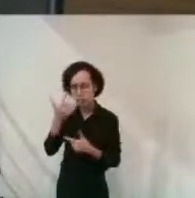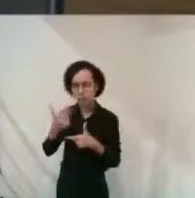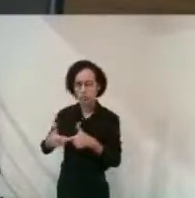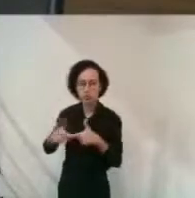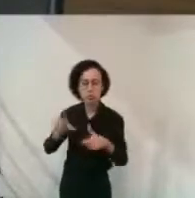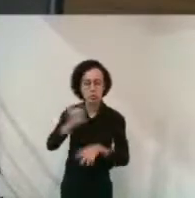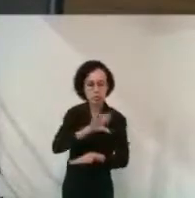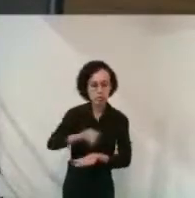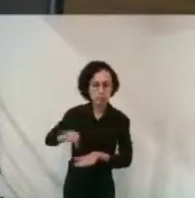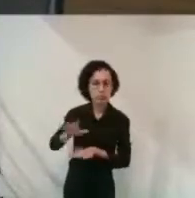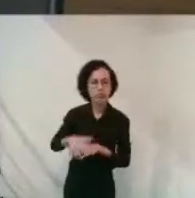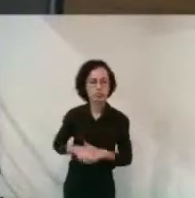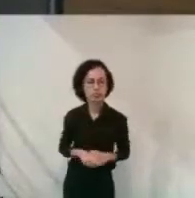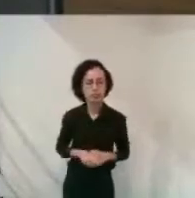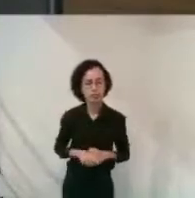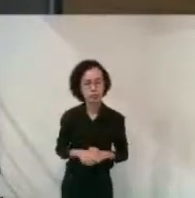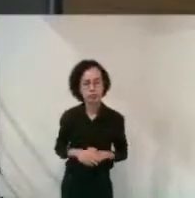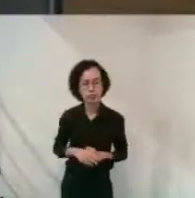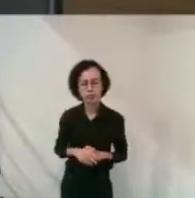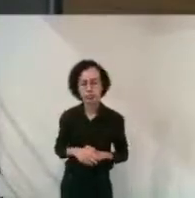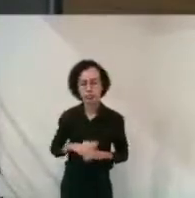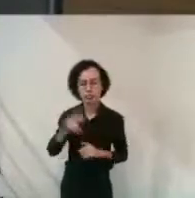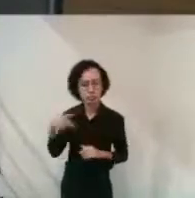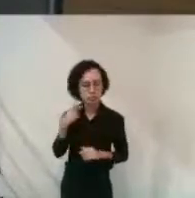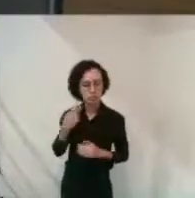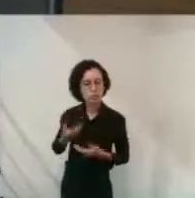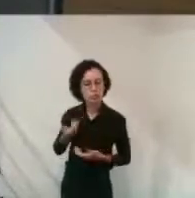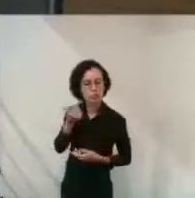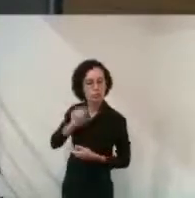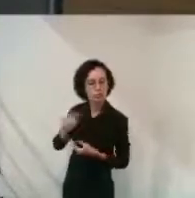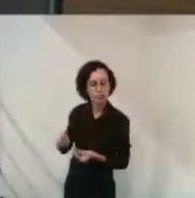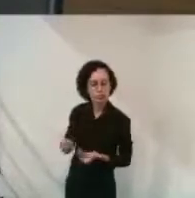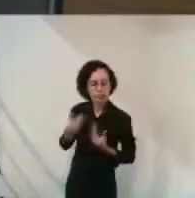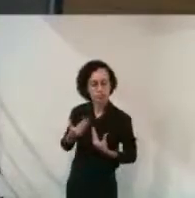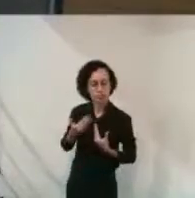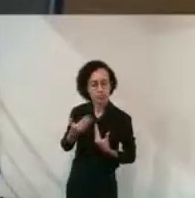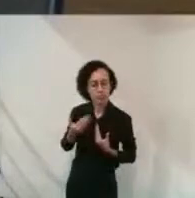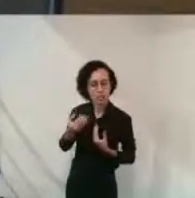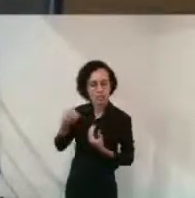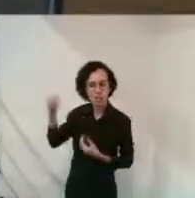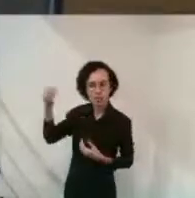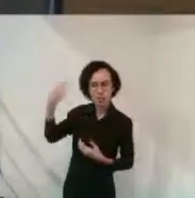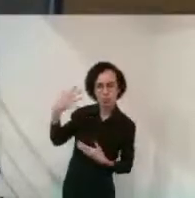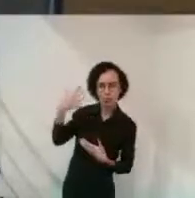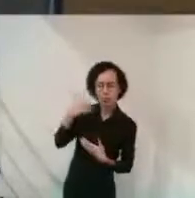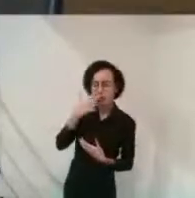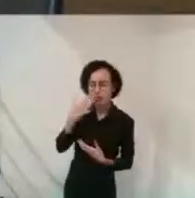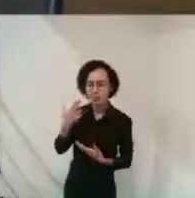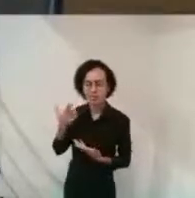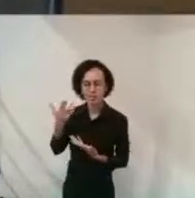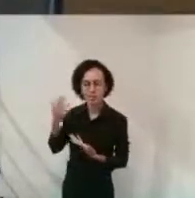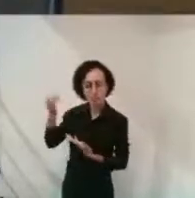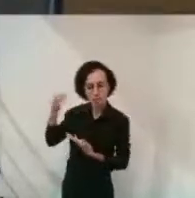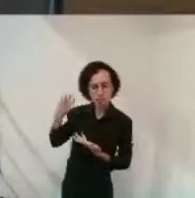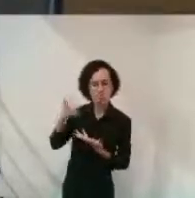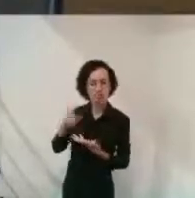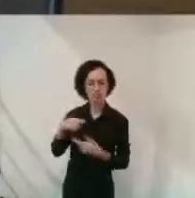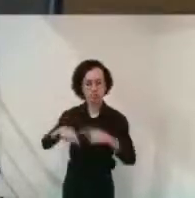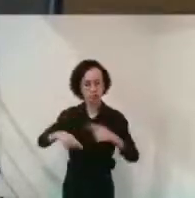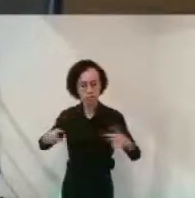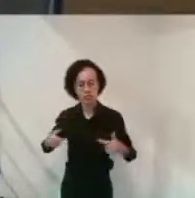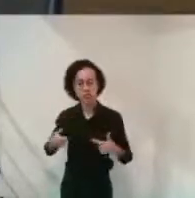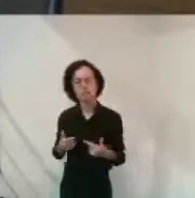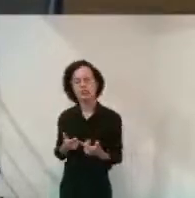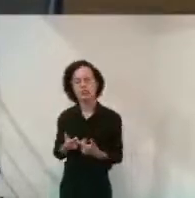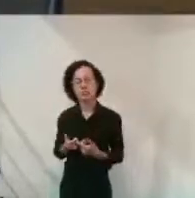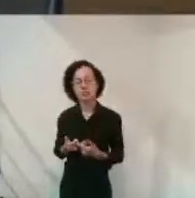forma consensual. E a doutora Cristiane consegue nos trazer luz para essa temática no nosso material, né, e induzindo